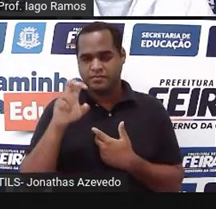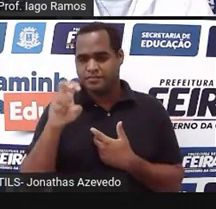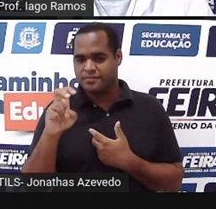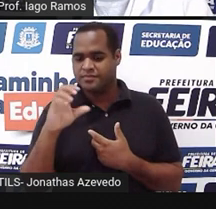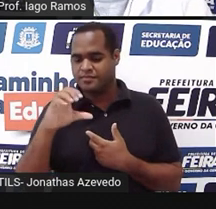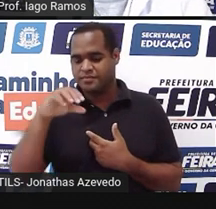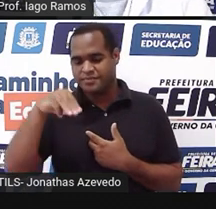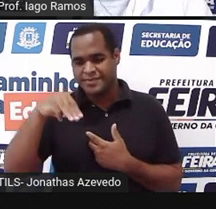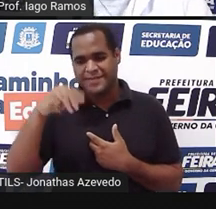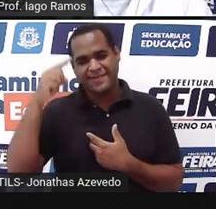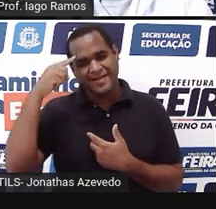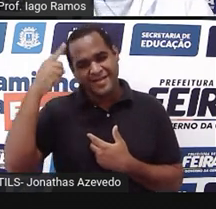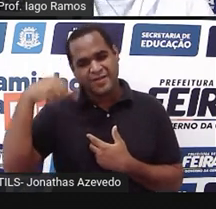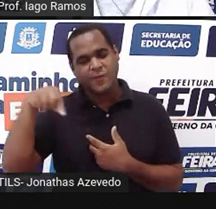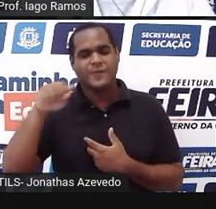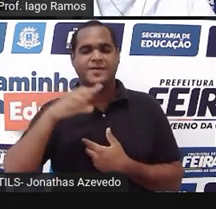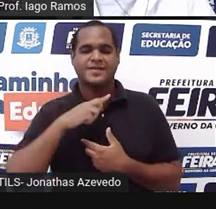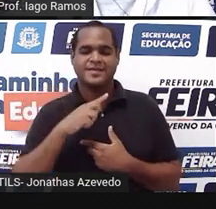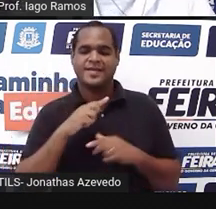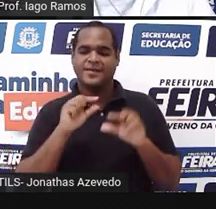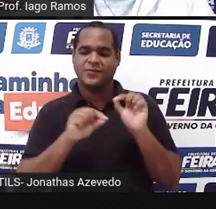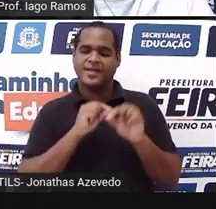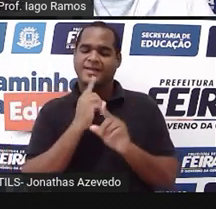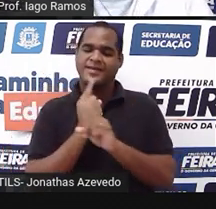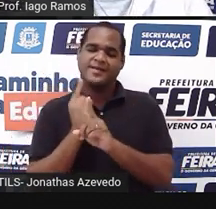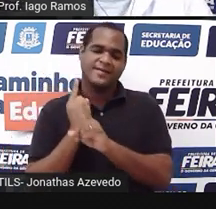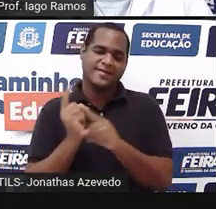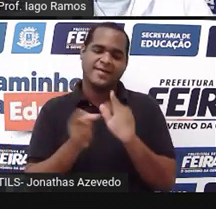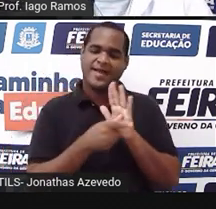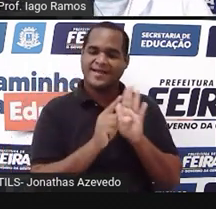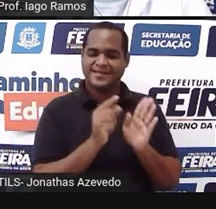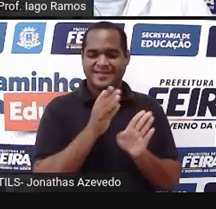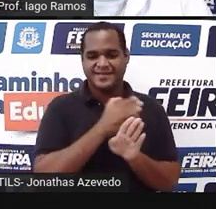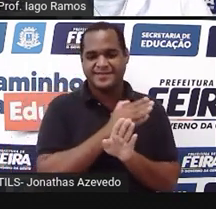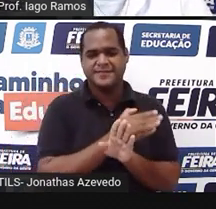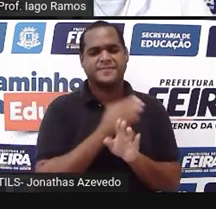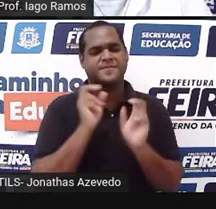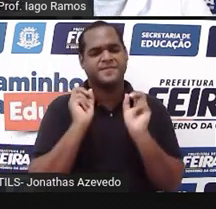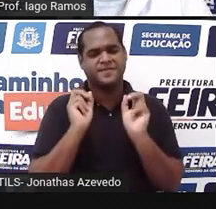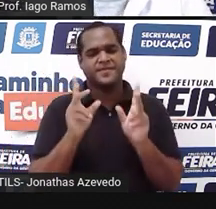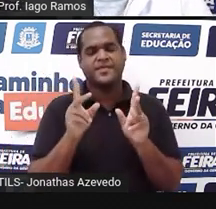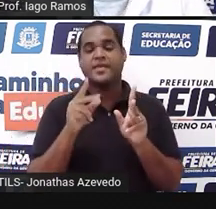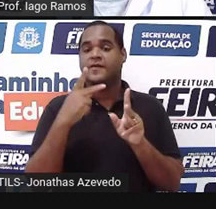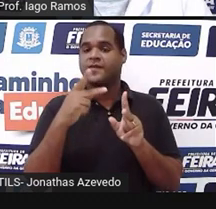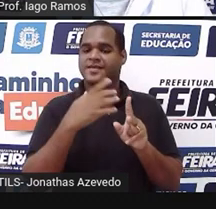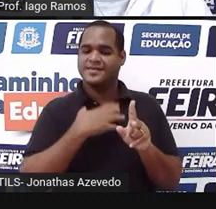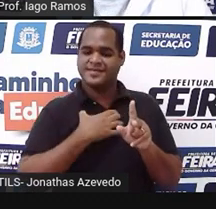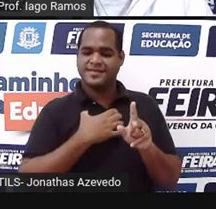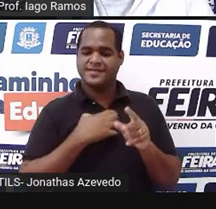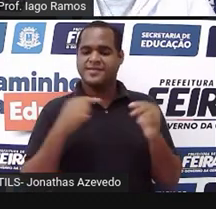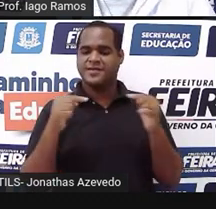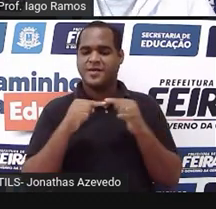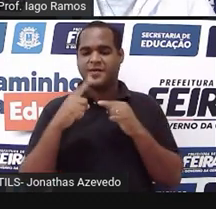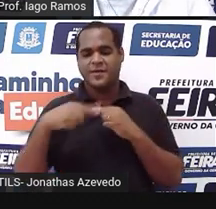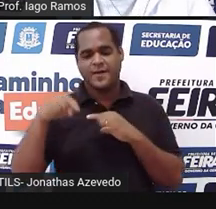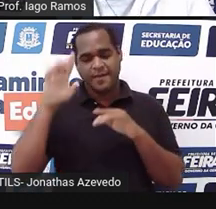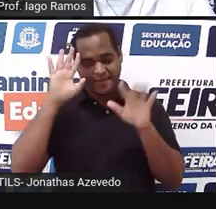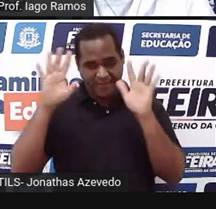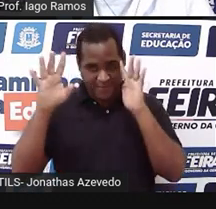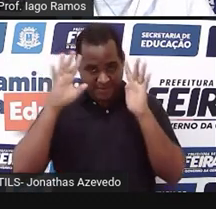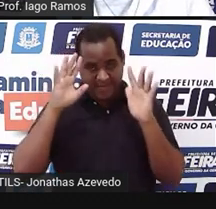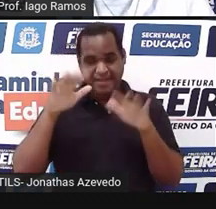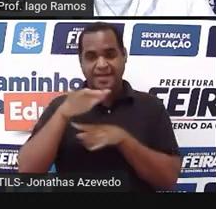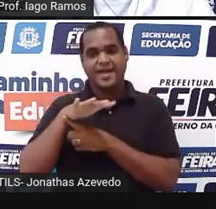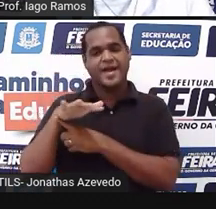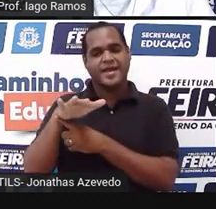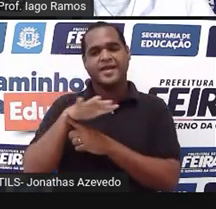32,5 e a gente já tinha encontrado Tá bom então faz todo sentido pensar na área do